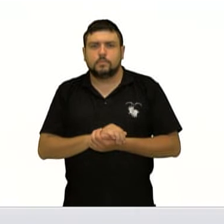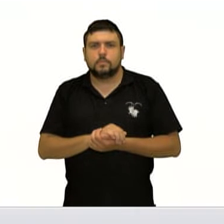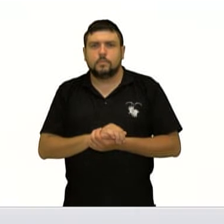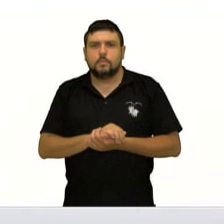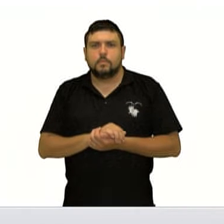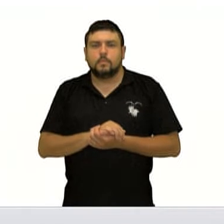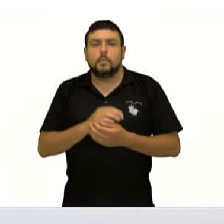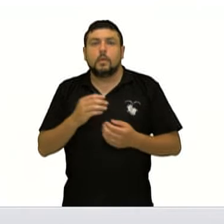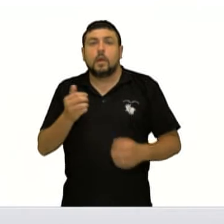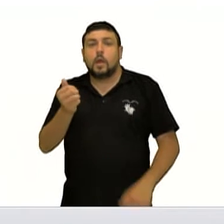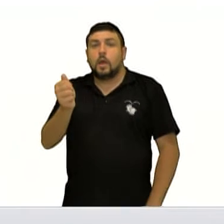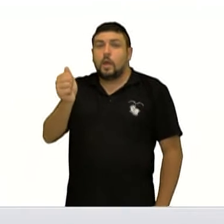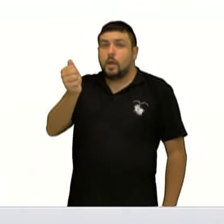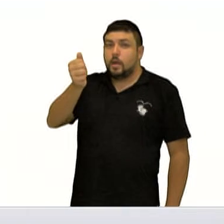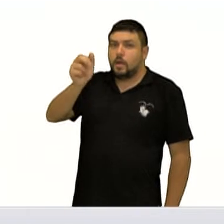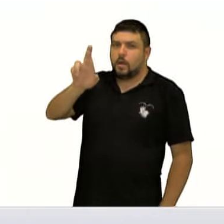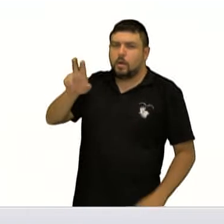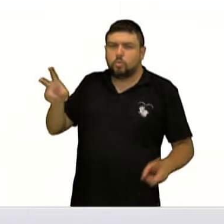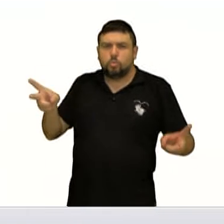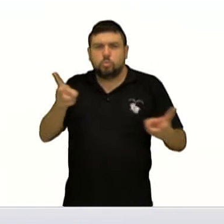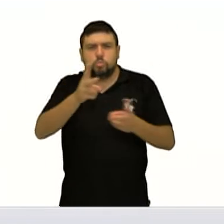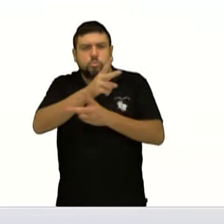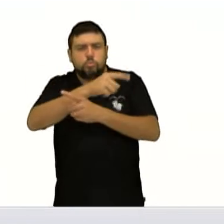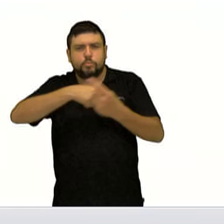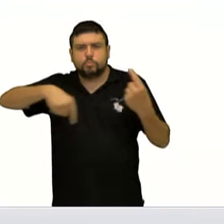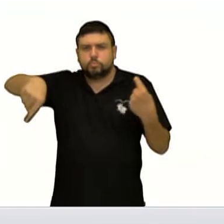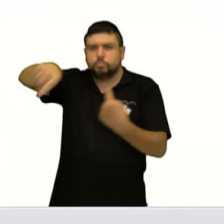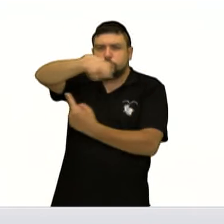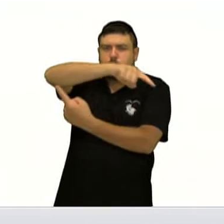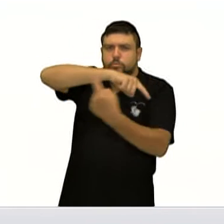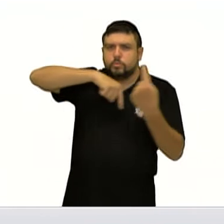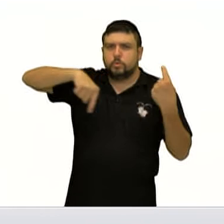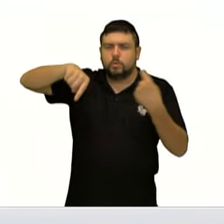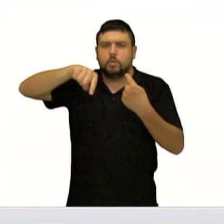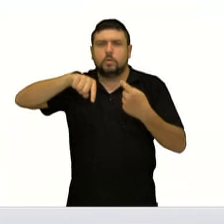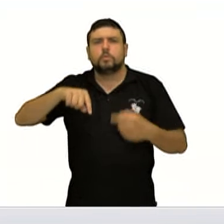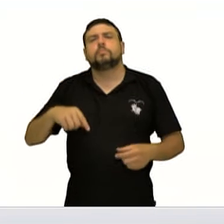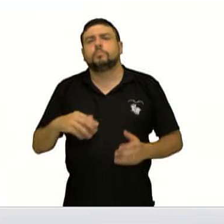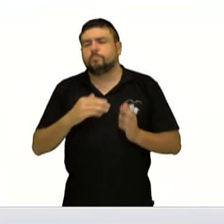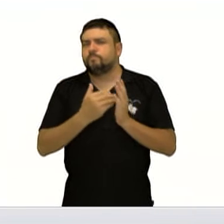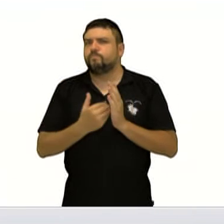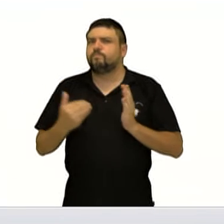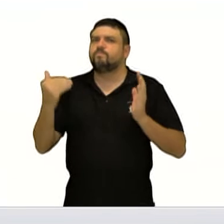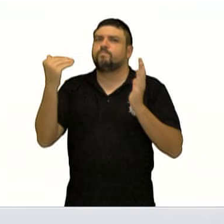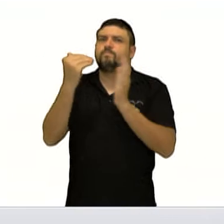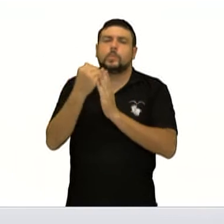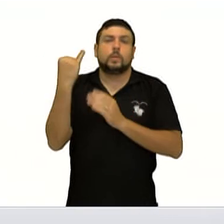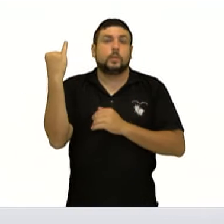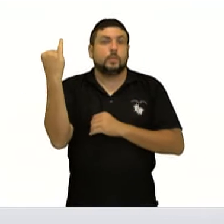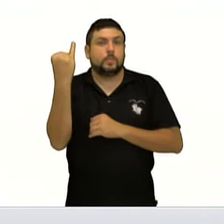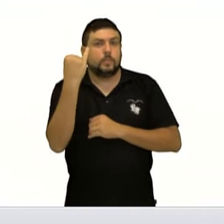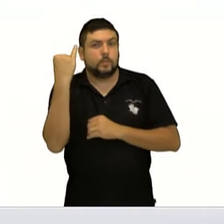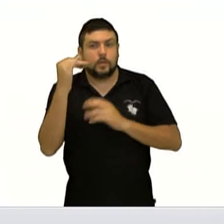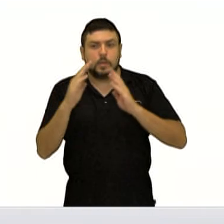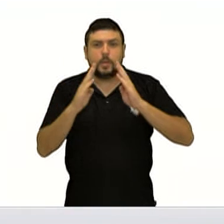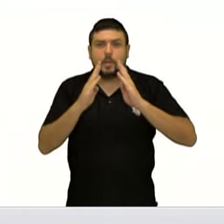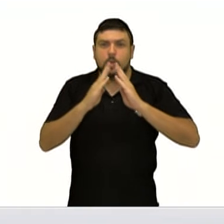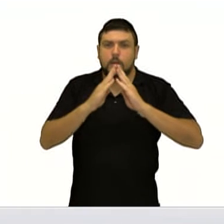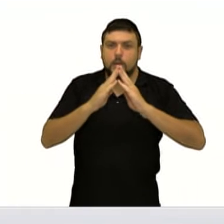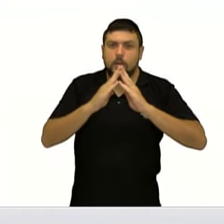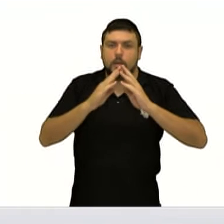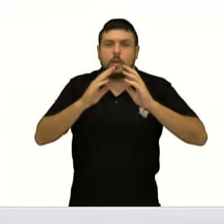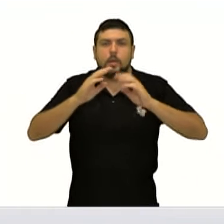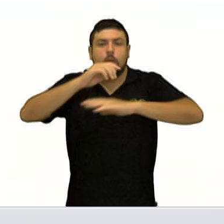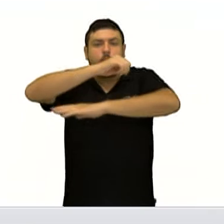de ar. Circulação de ar, gente, é extremamente importante manter a casa ventilada,